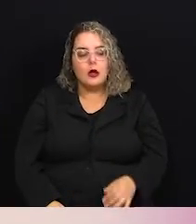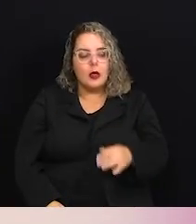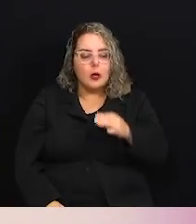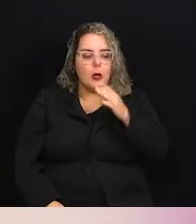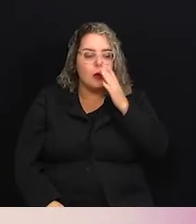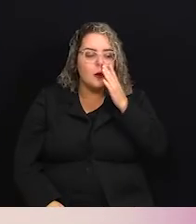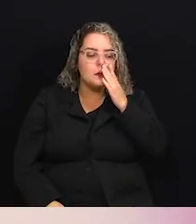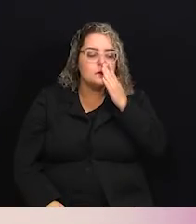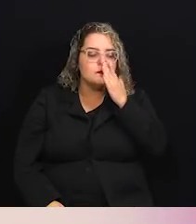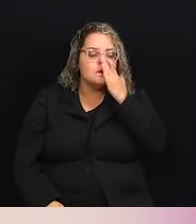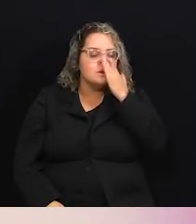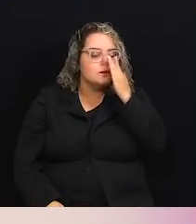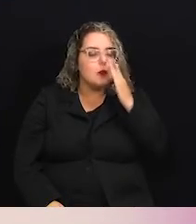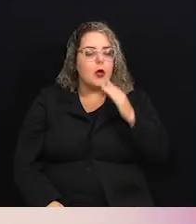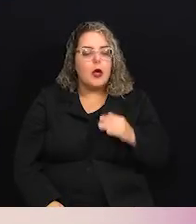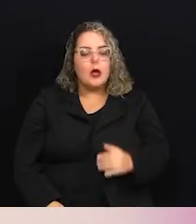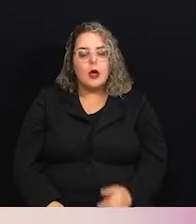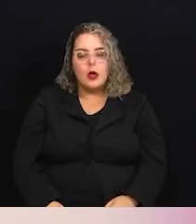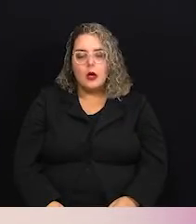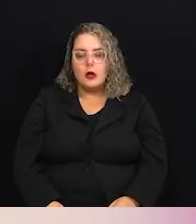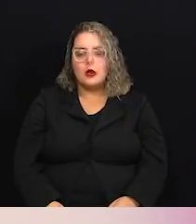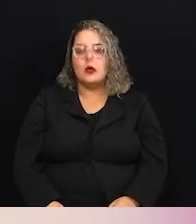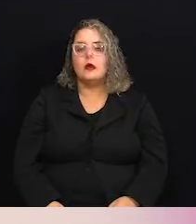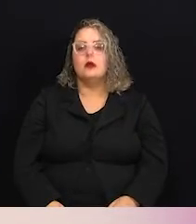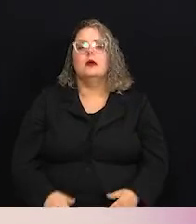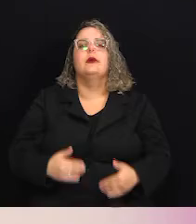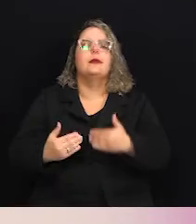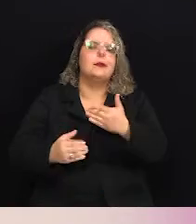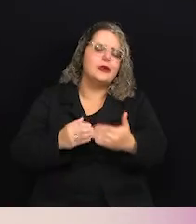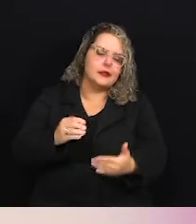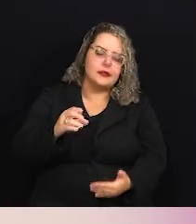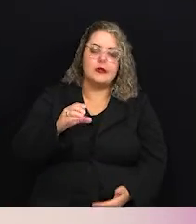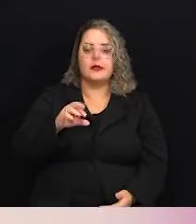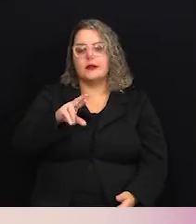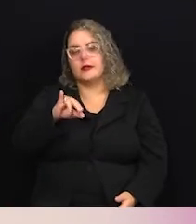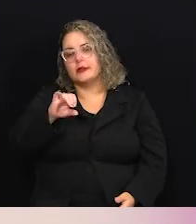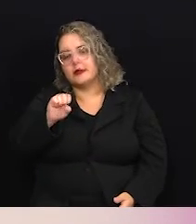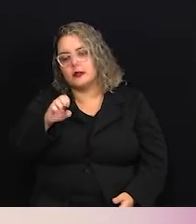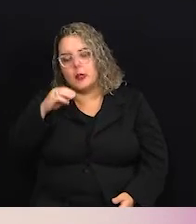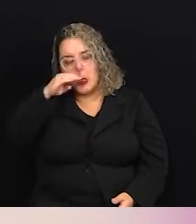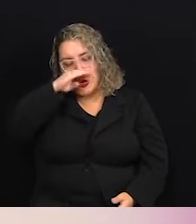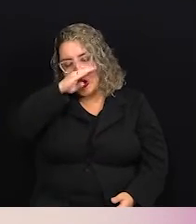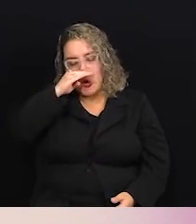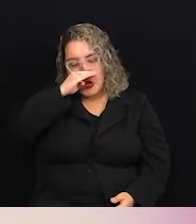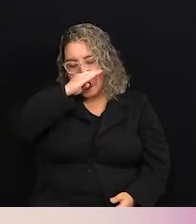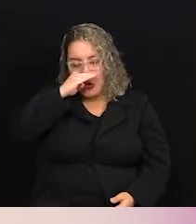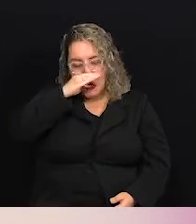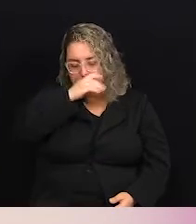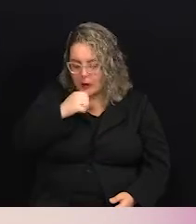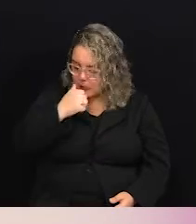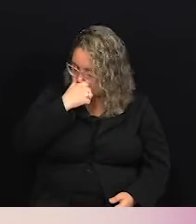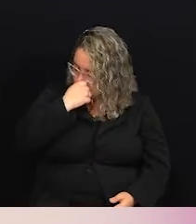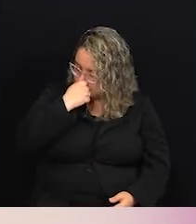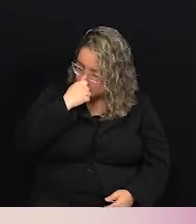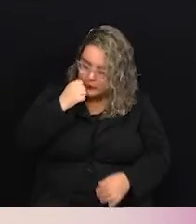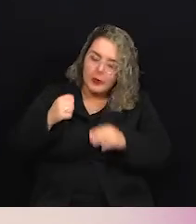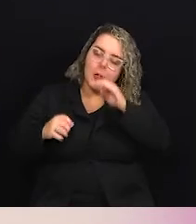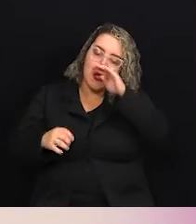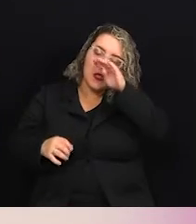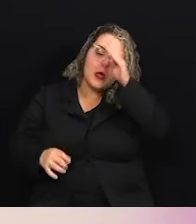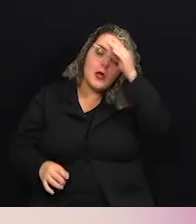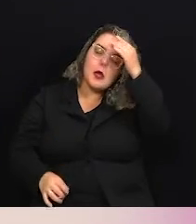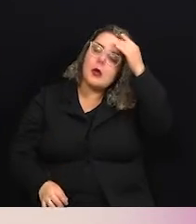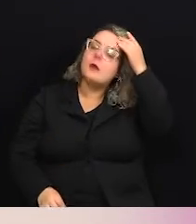aquela obstrução nasal, e aí muda alguma coisa, aí entra naquela crise, o nariz começa a escorrer muito,